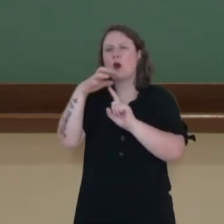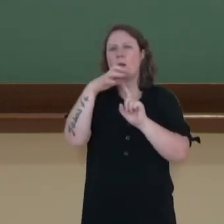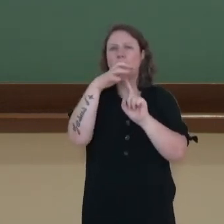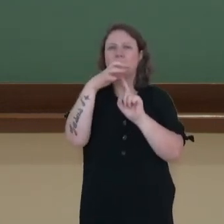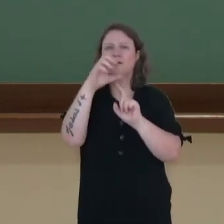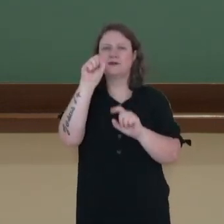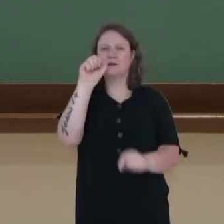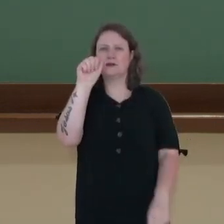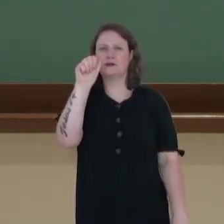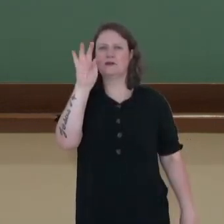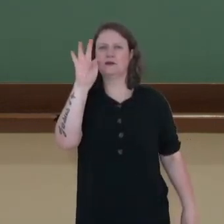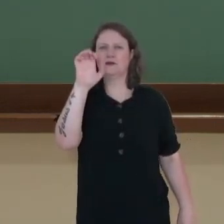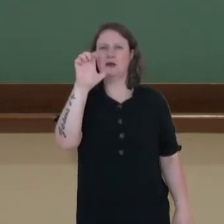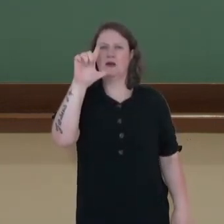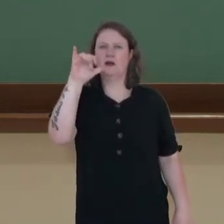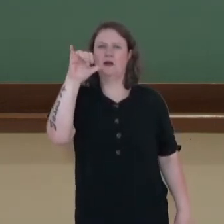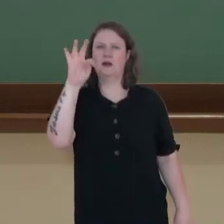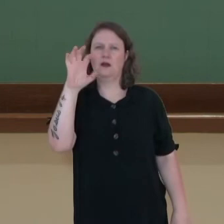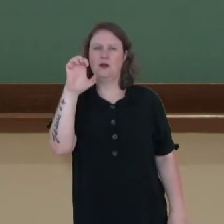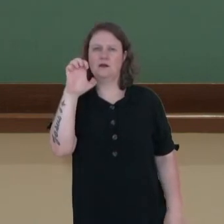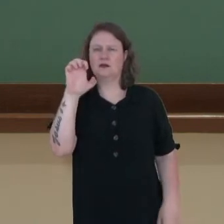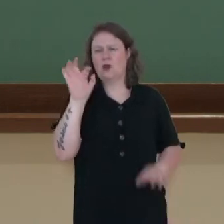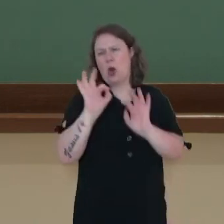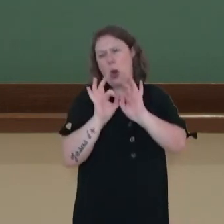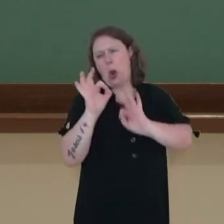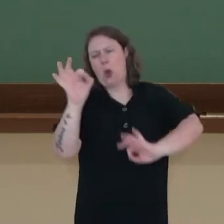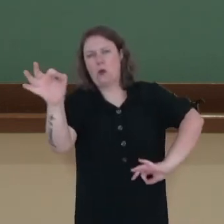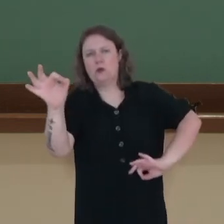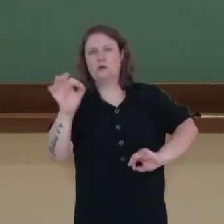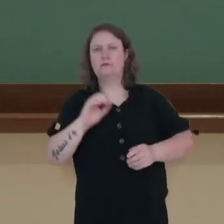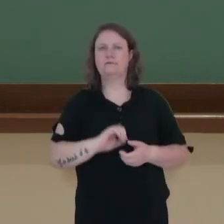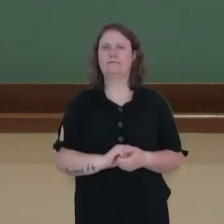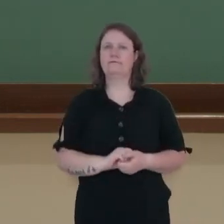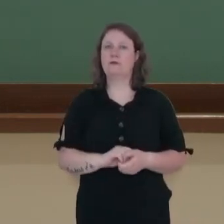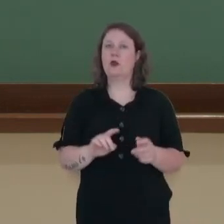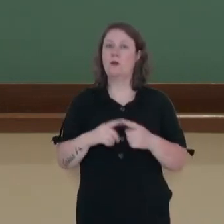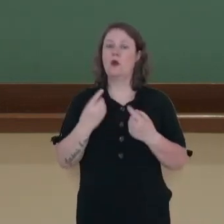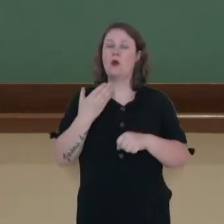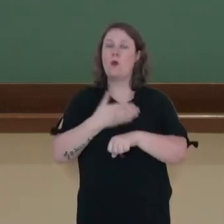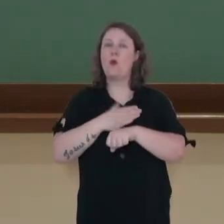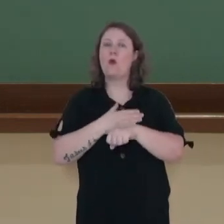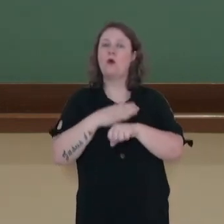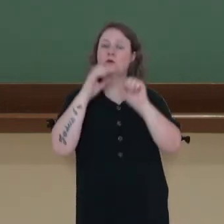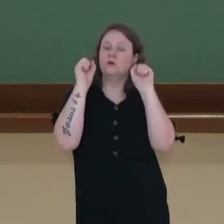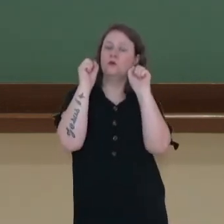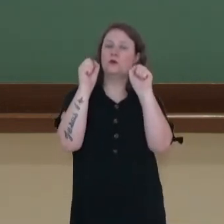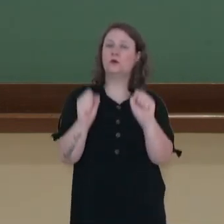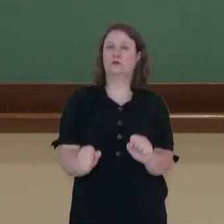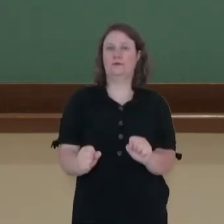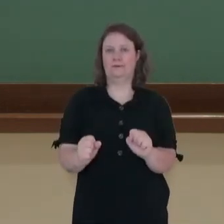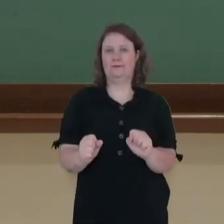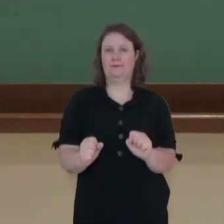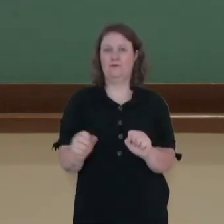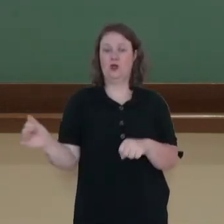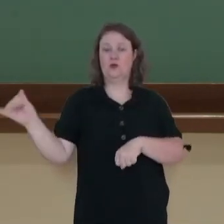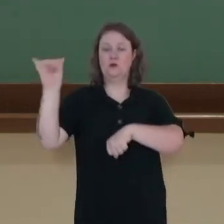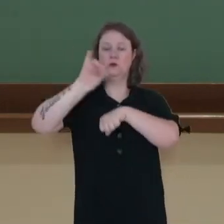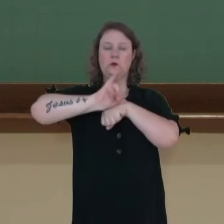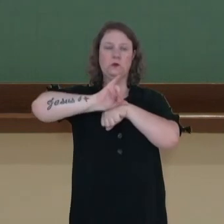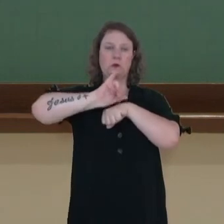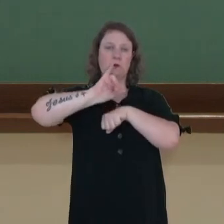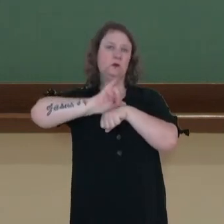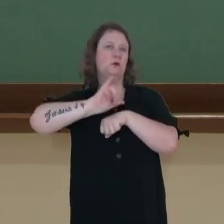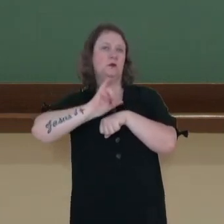à centralização e ao poder exercido por Dom Pedro II, esse poder centralizador que,